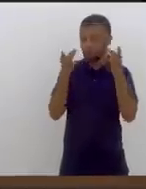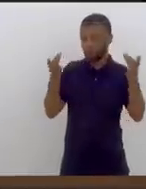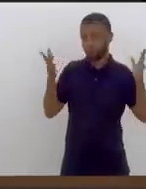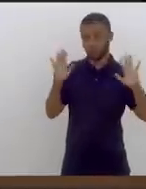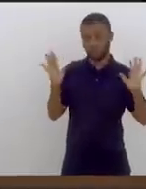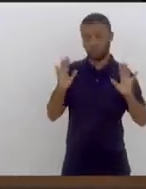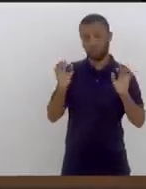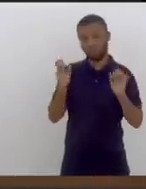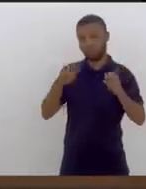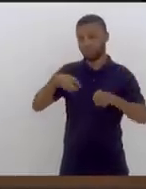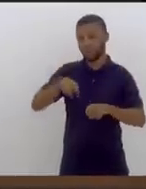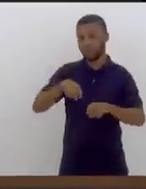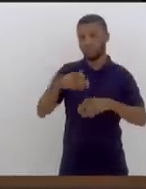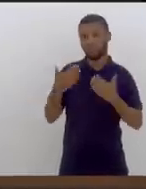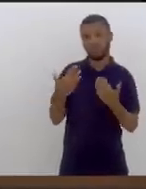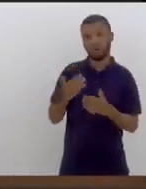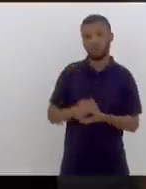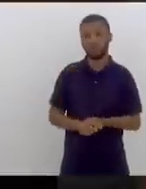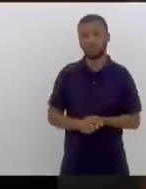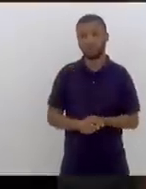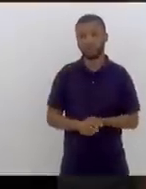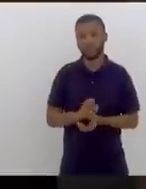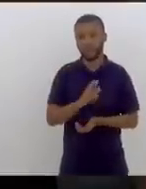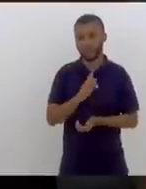me conhece eu fico até amanhã sem almoçar